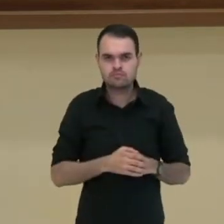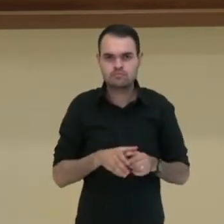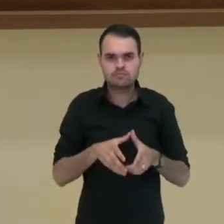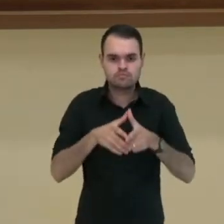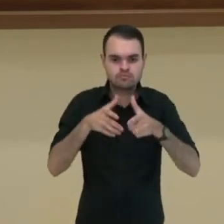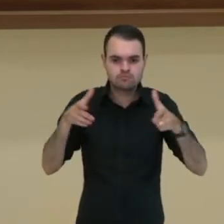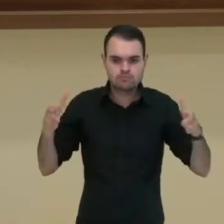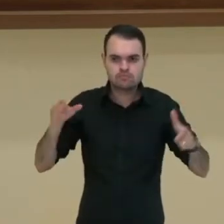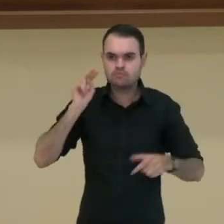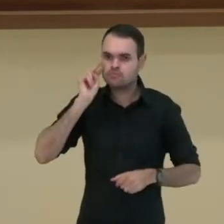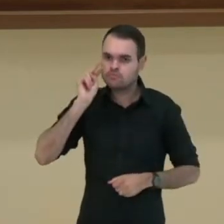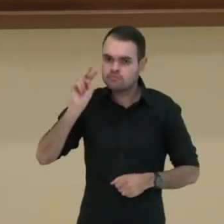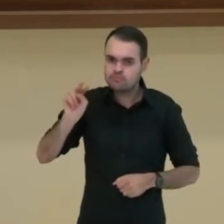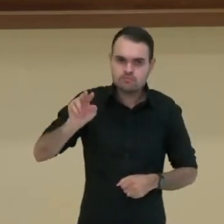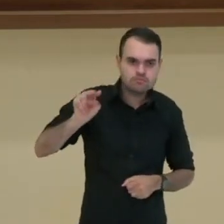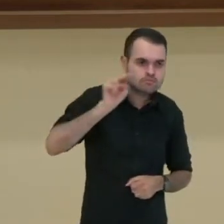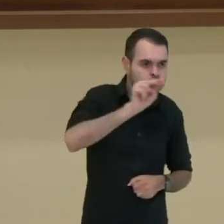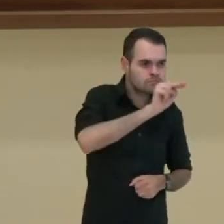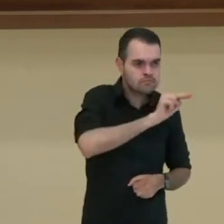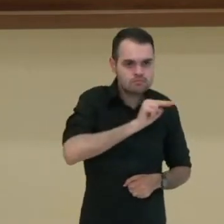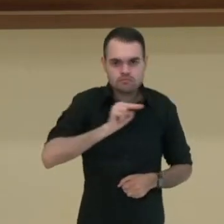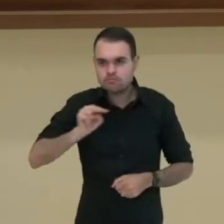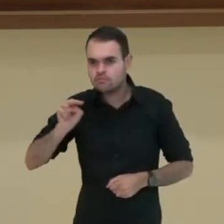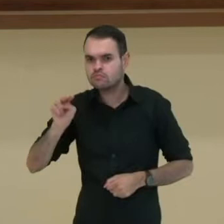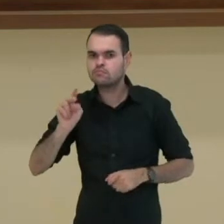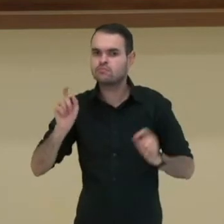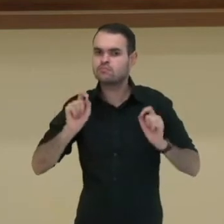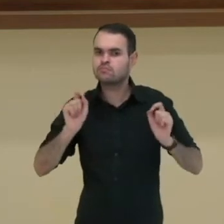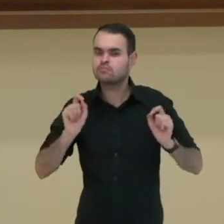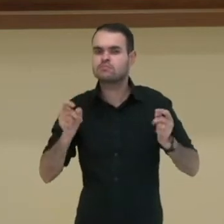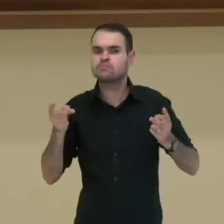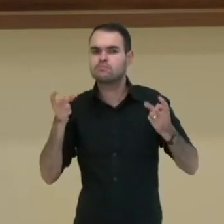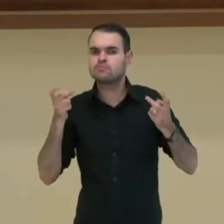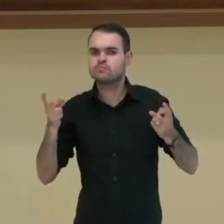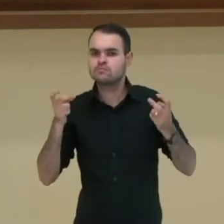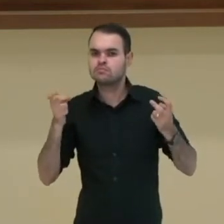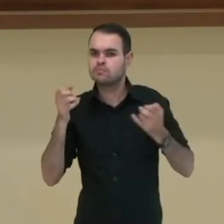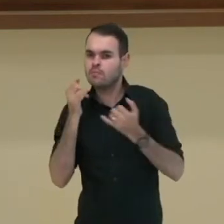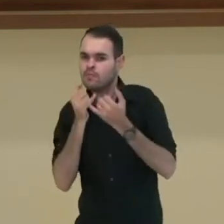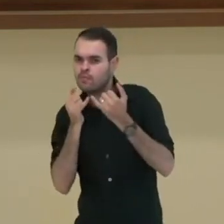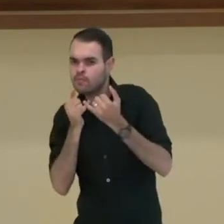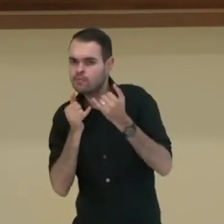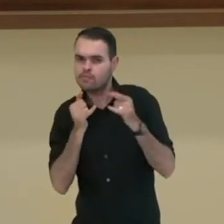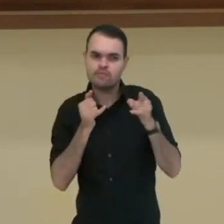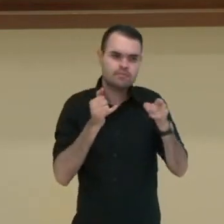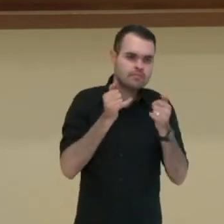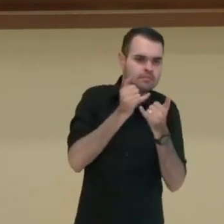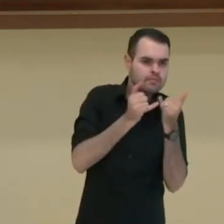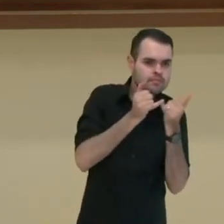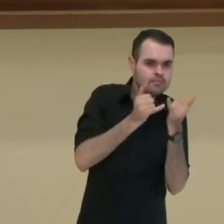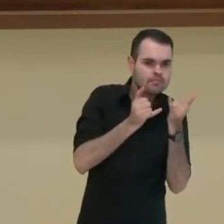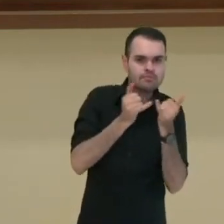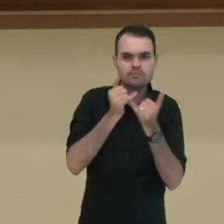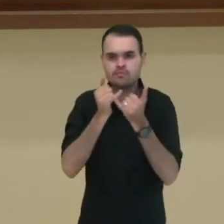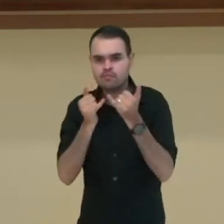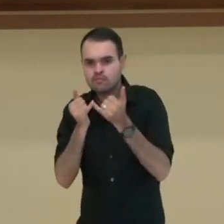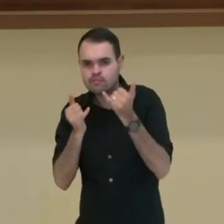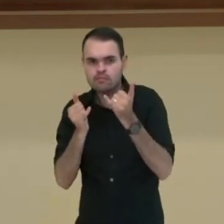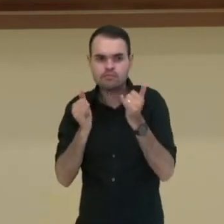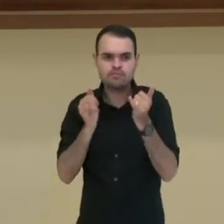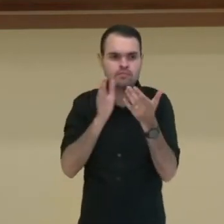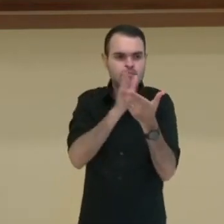ali observando esses organismos, então a gente observa ali as suas semelhanças, né, evolutivas para poder